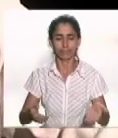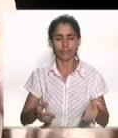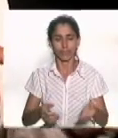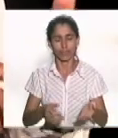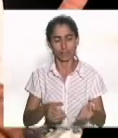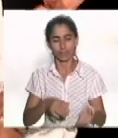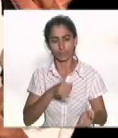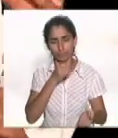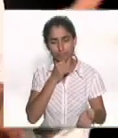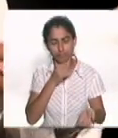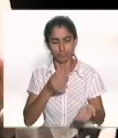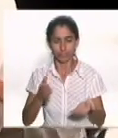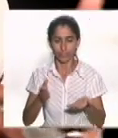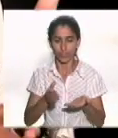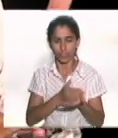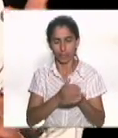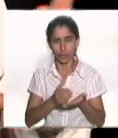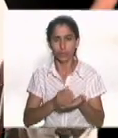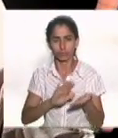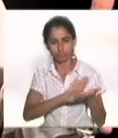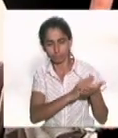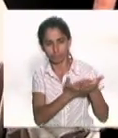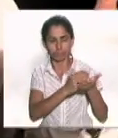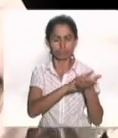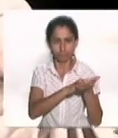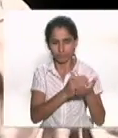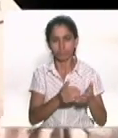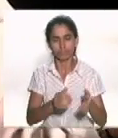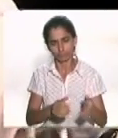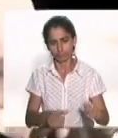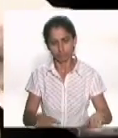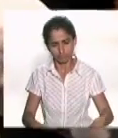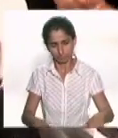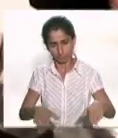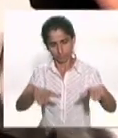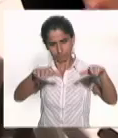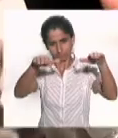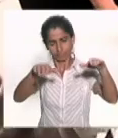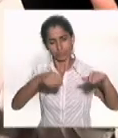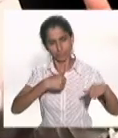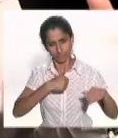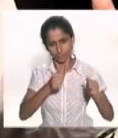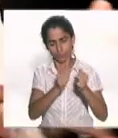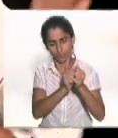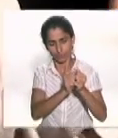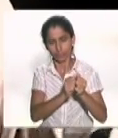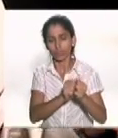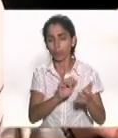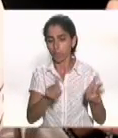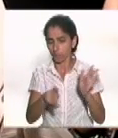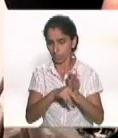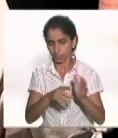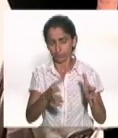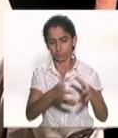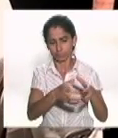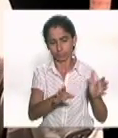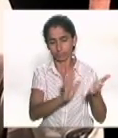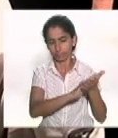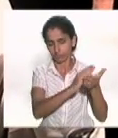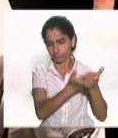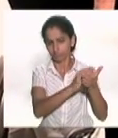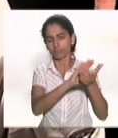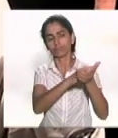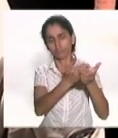pelo, por exemplo, enquanto o pessoal do Fundo de Quintal, que você falou no jovem comigo, né? Quer dizer, é do samba